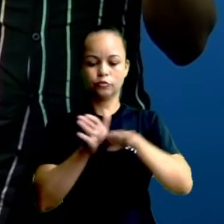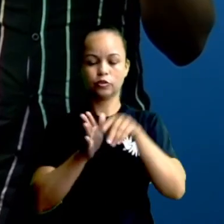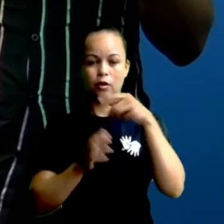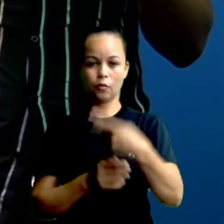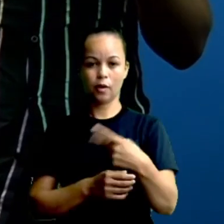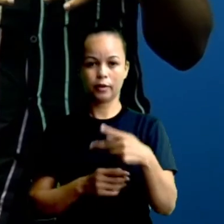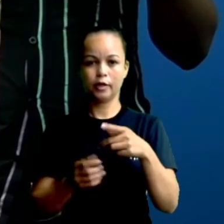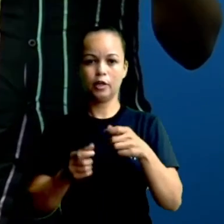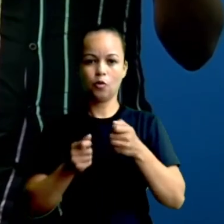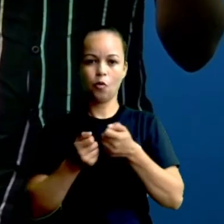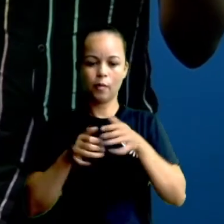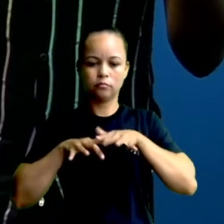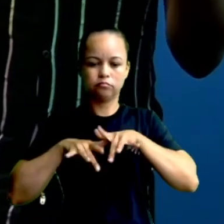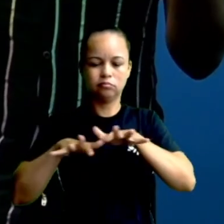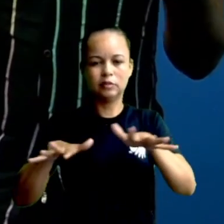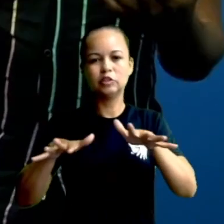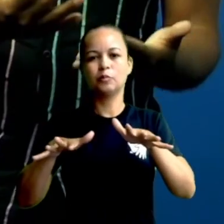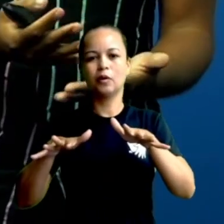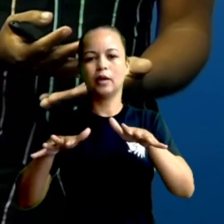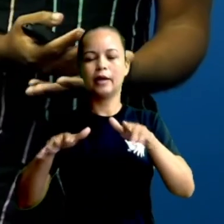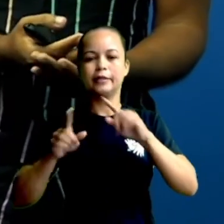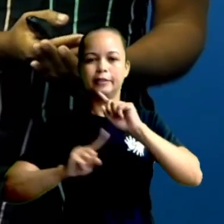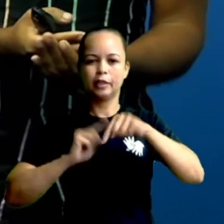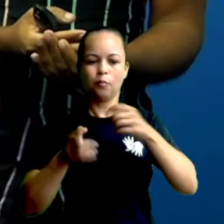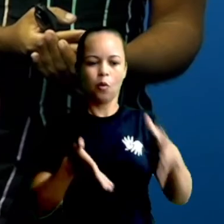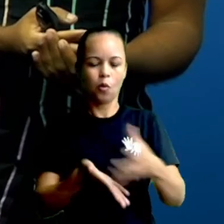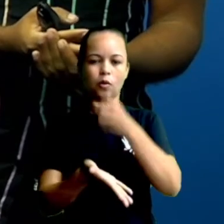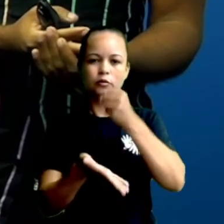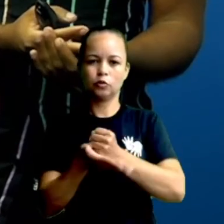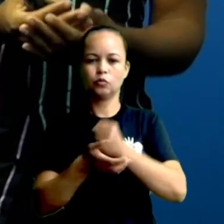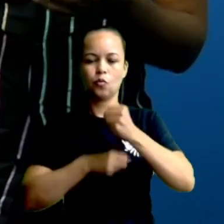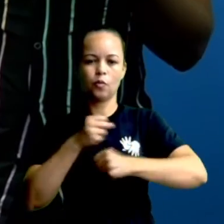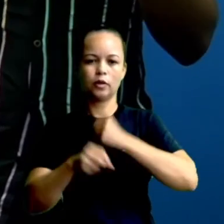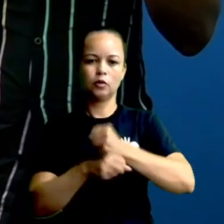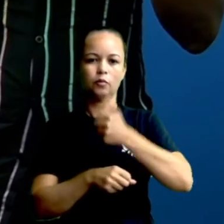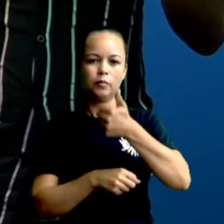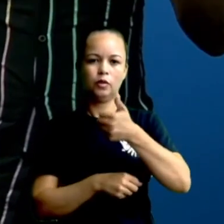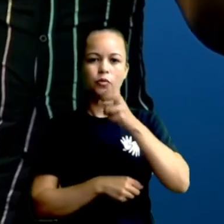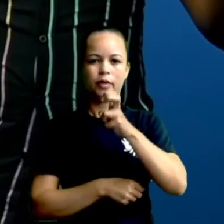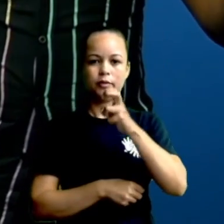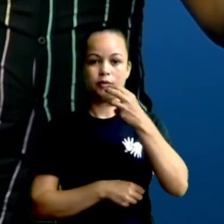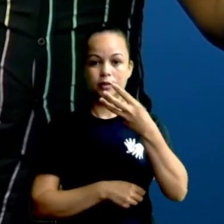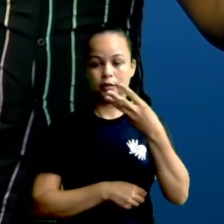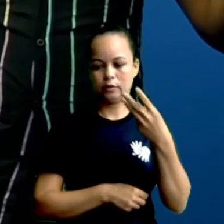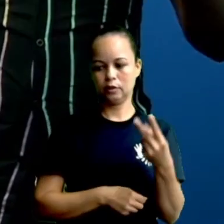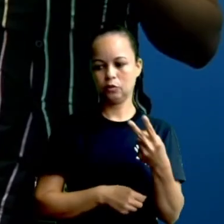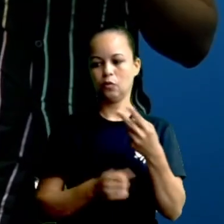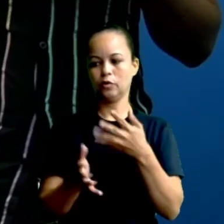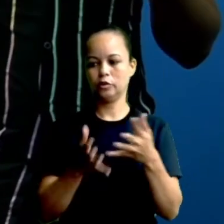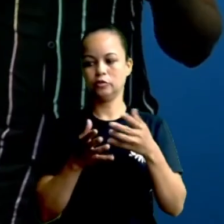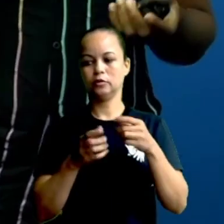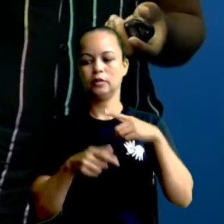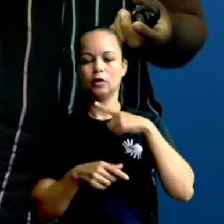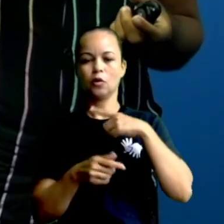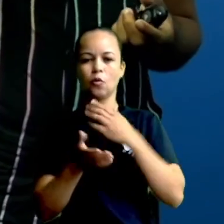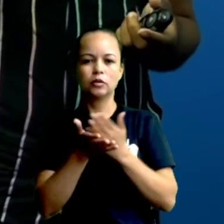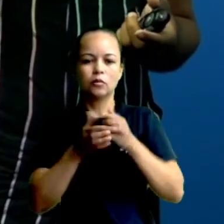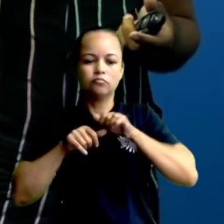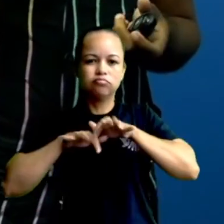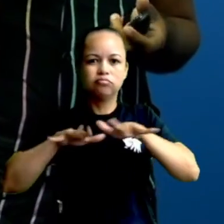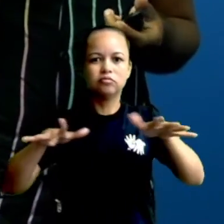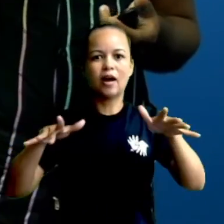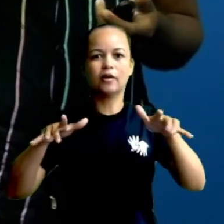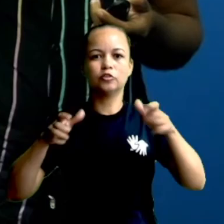começam a explorar, mas depois eles resolvem colonizar em 1532, porque eles viram que o nosso território era muito vasto e tinham outras